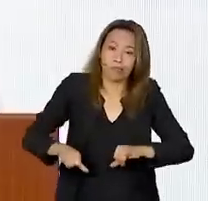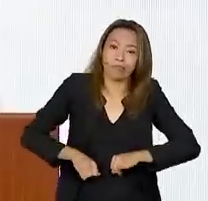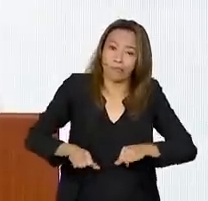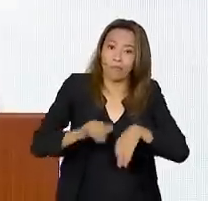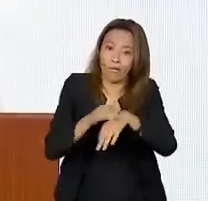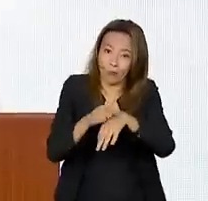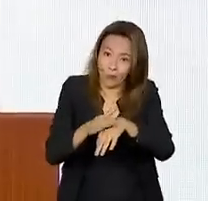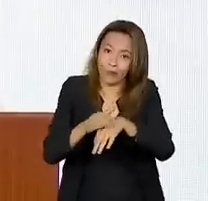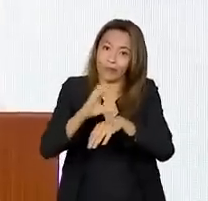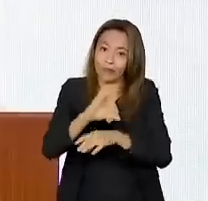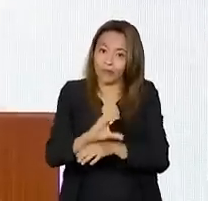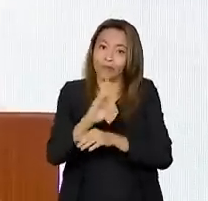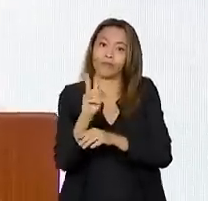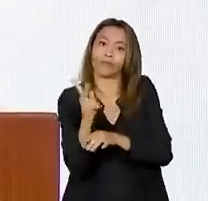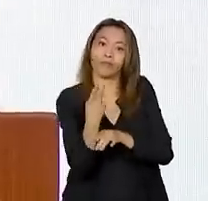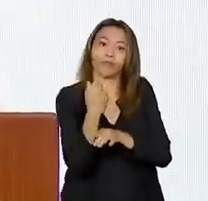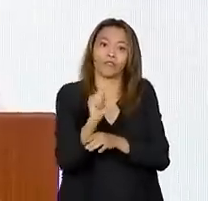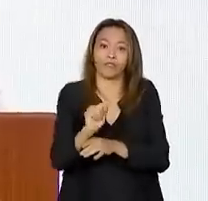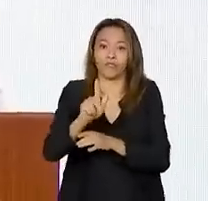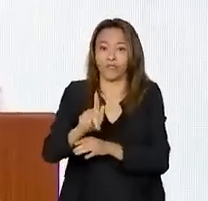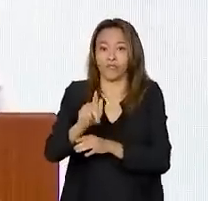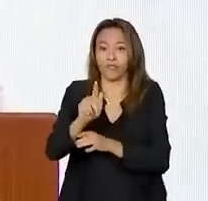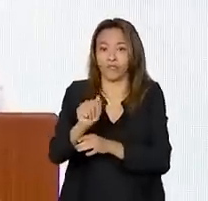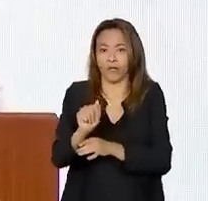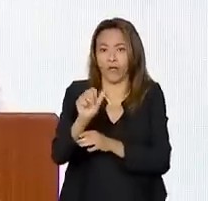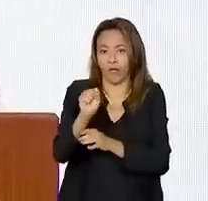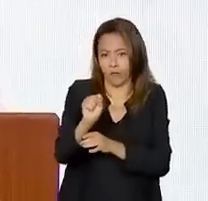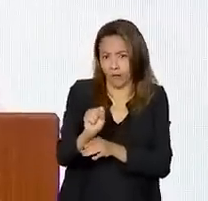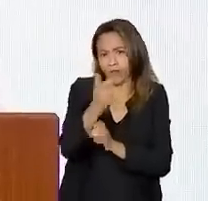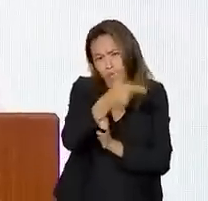Chagas e outras doenças como